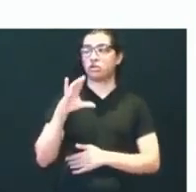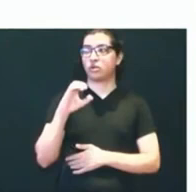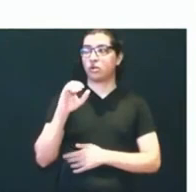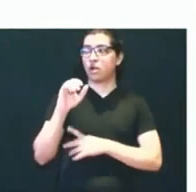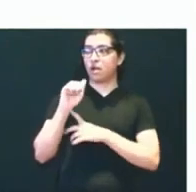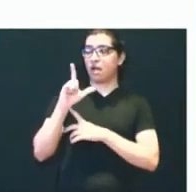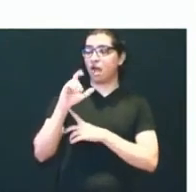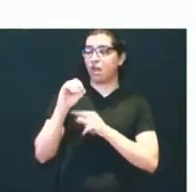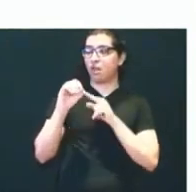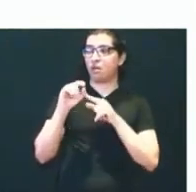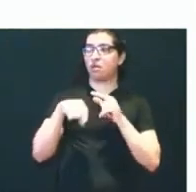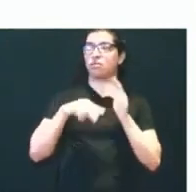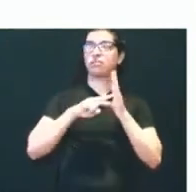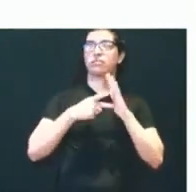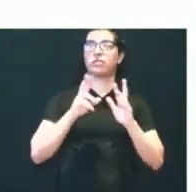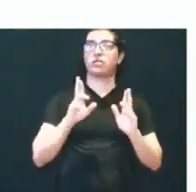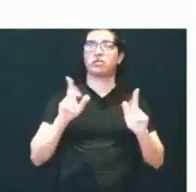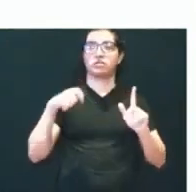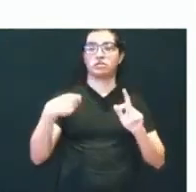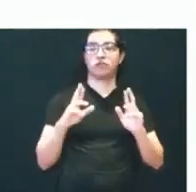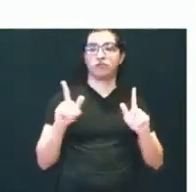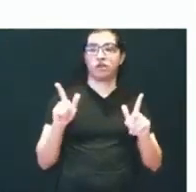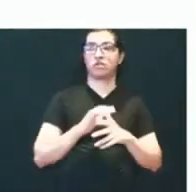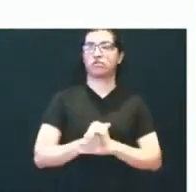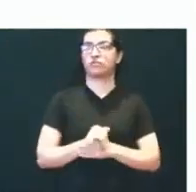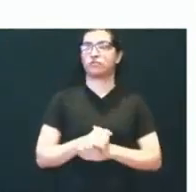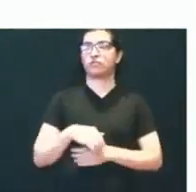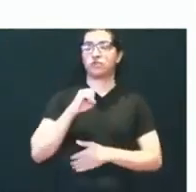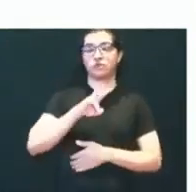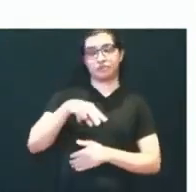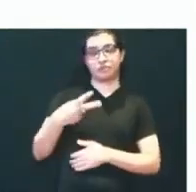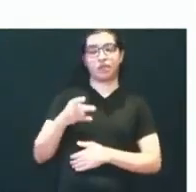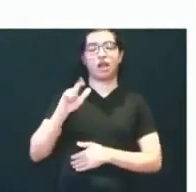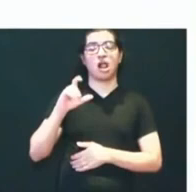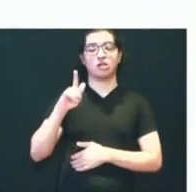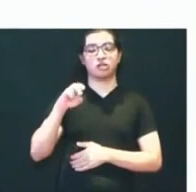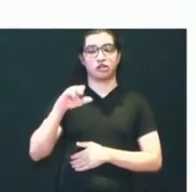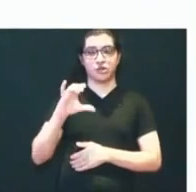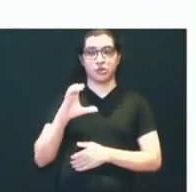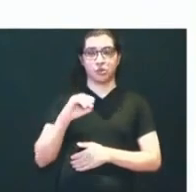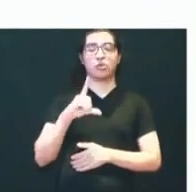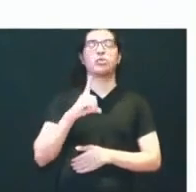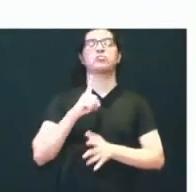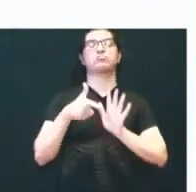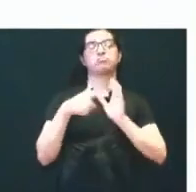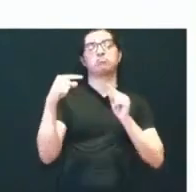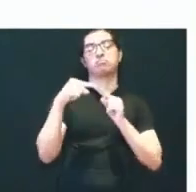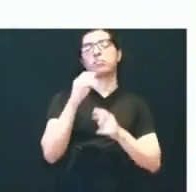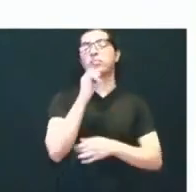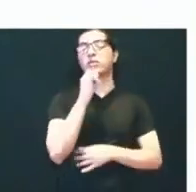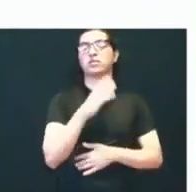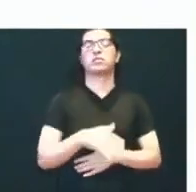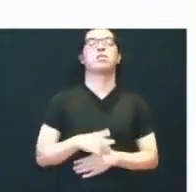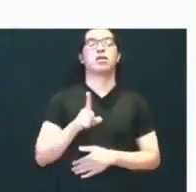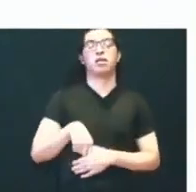significa diferente. O transplante alogênico pode ser aparentado, que é